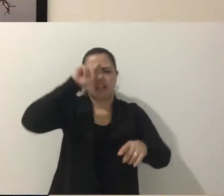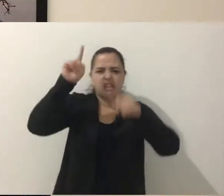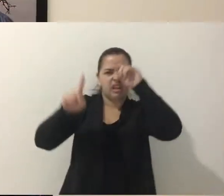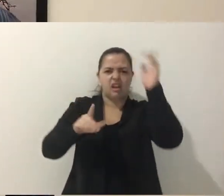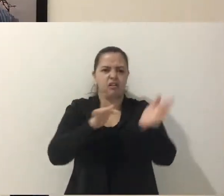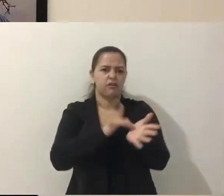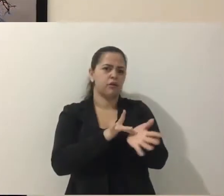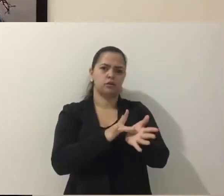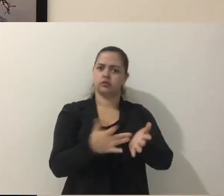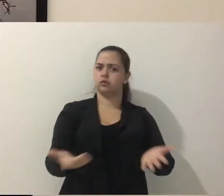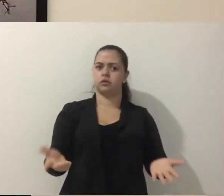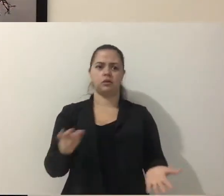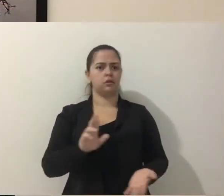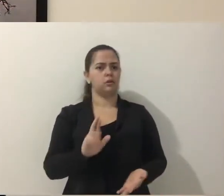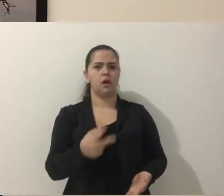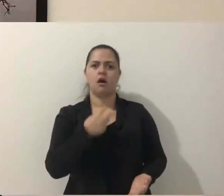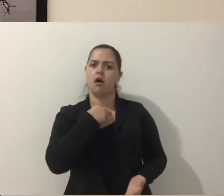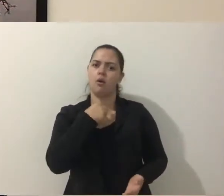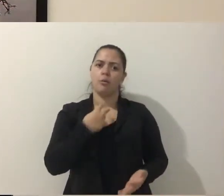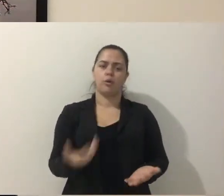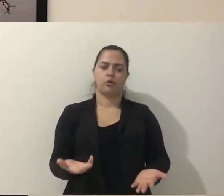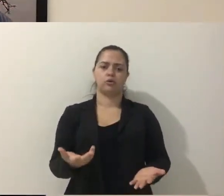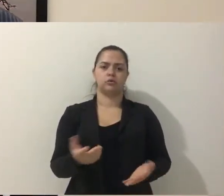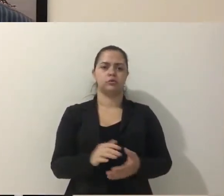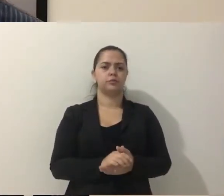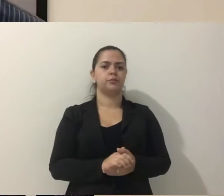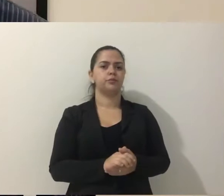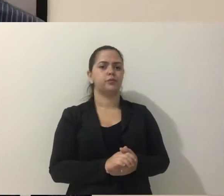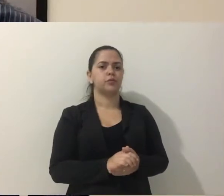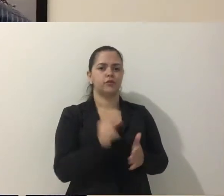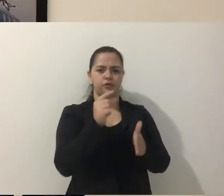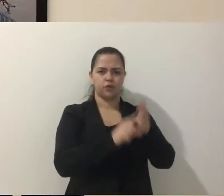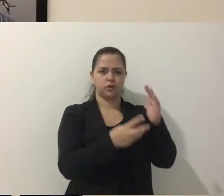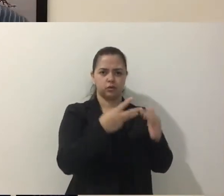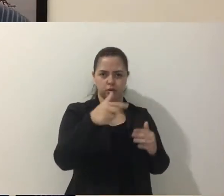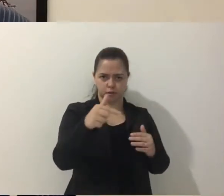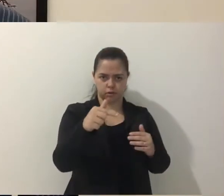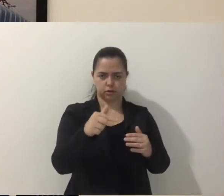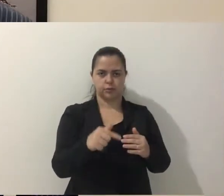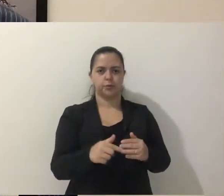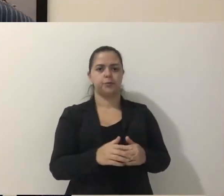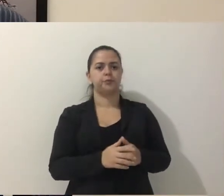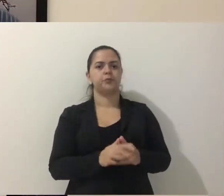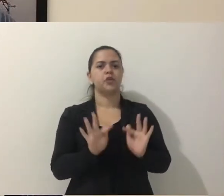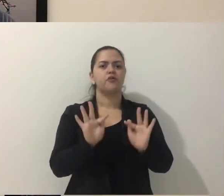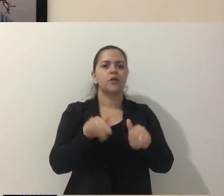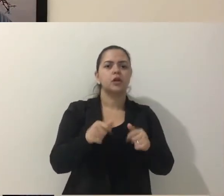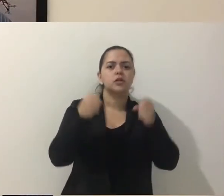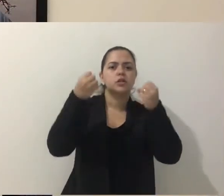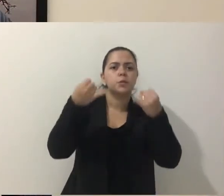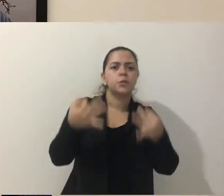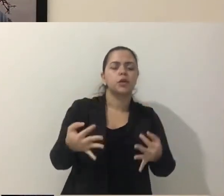situação. Foi o que ele diz no final do versículo 37. É essa a orientação que ele diz para os seus